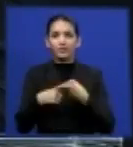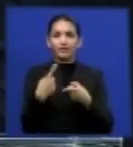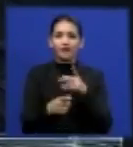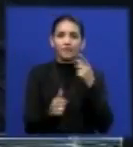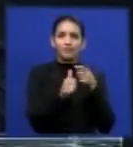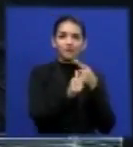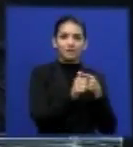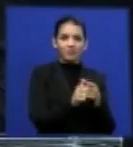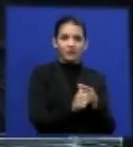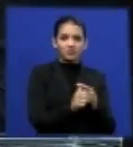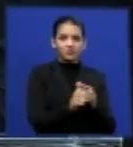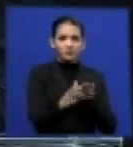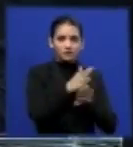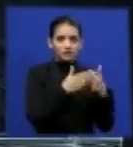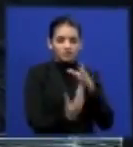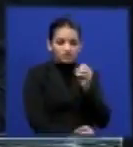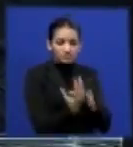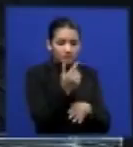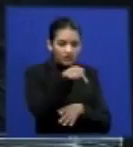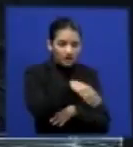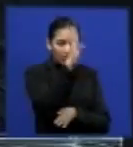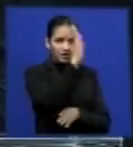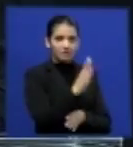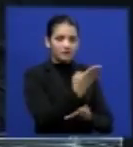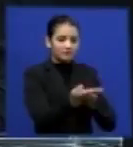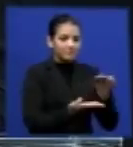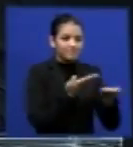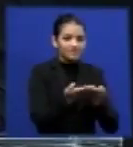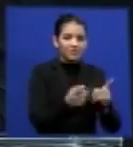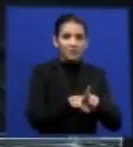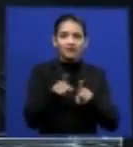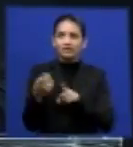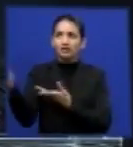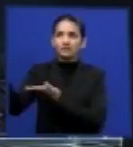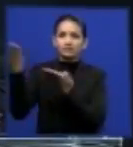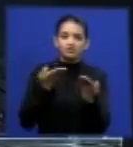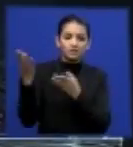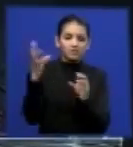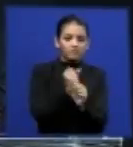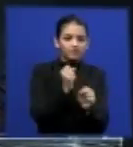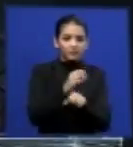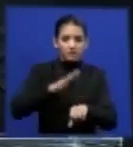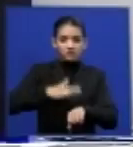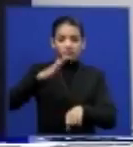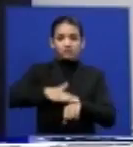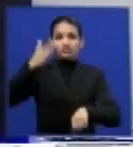gerados aqui, vamos ter que tratar os resíduos que são gerados lá fora.